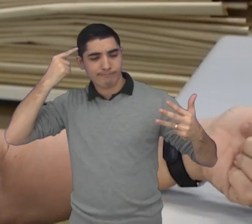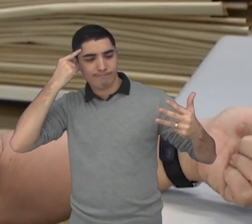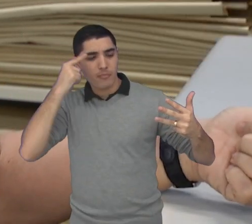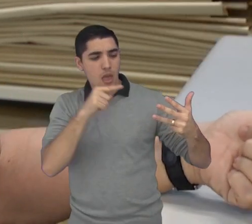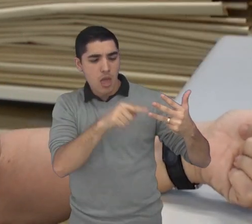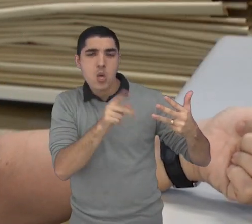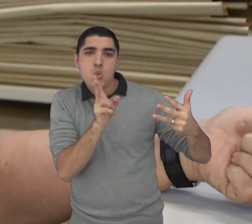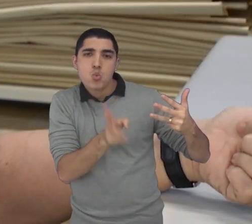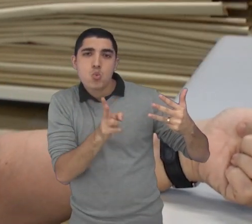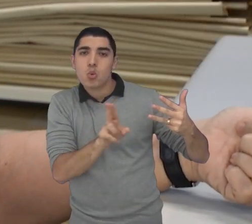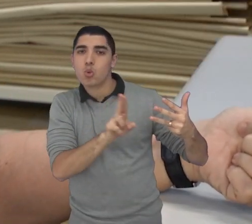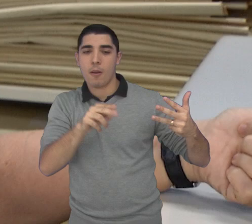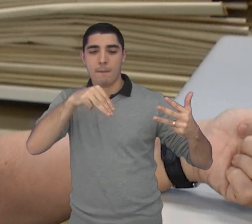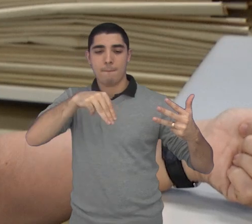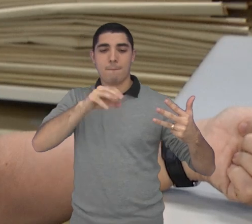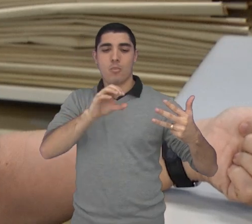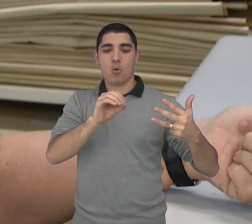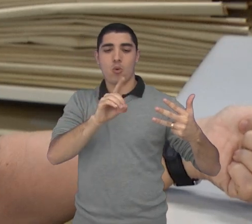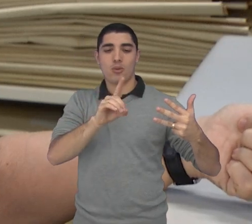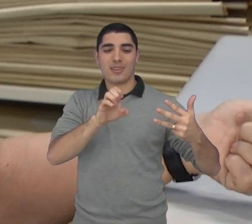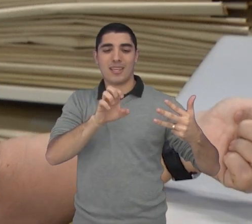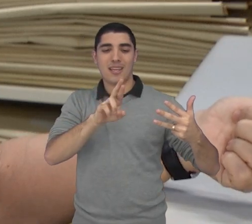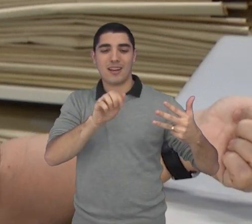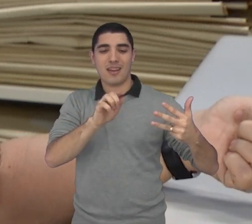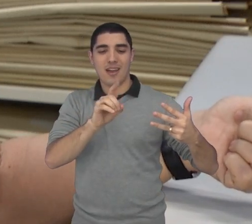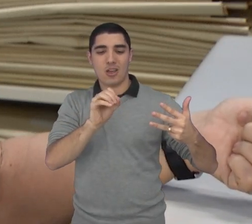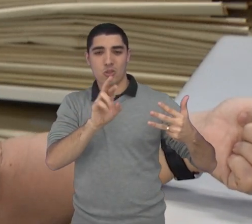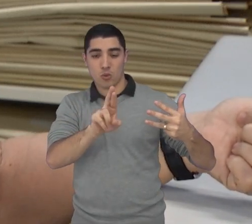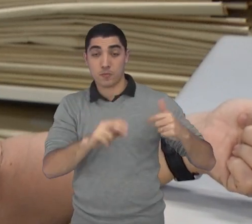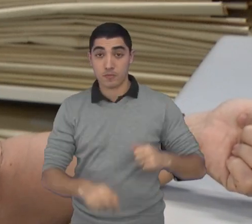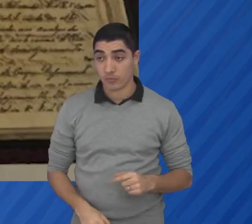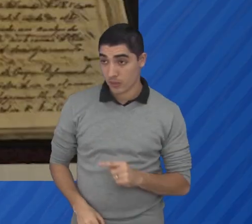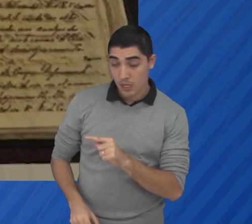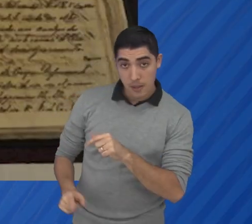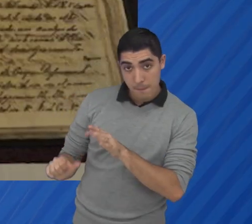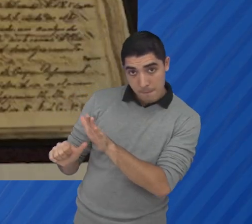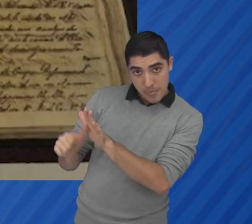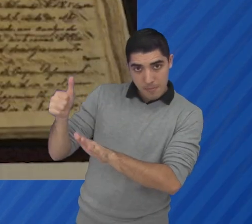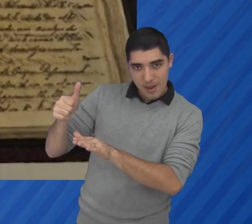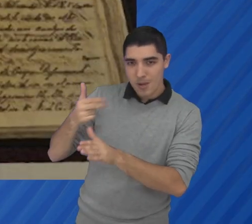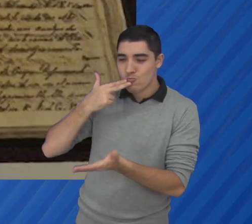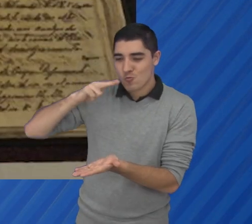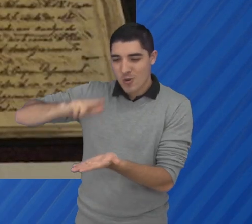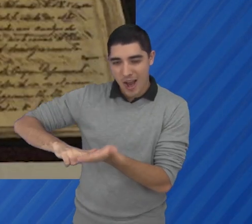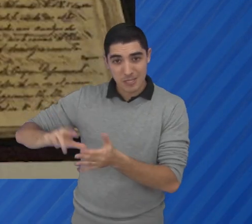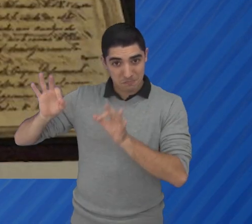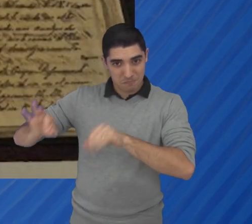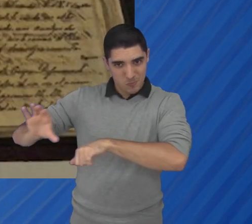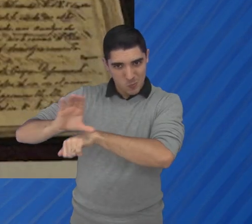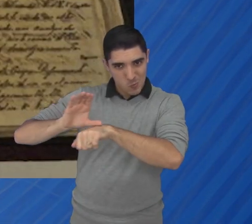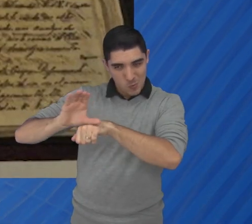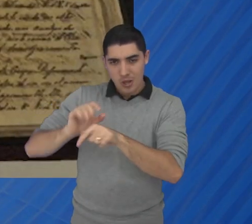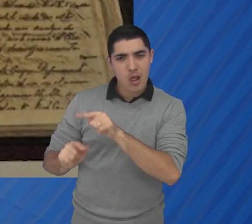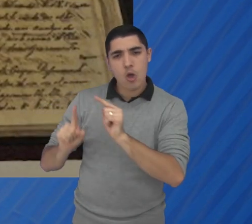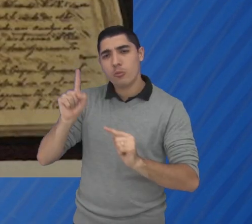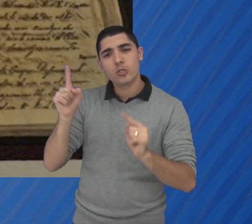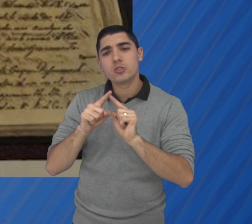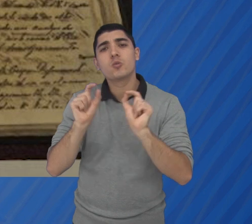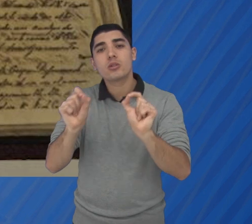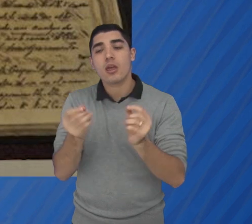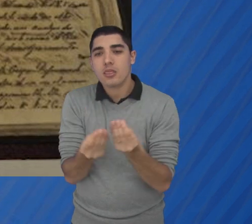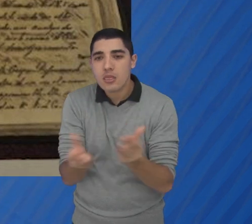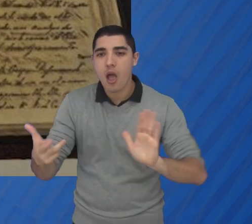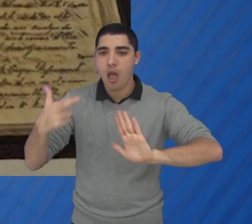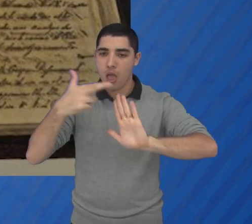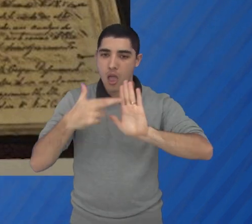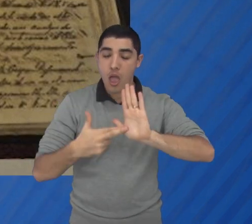Pedro fez questão da manutenção, que foi o poder moderador. A primeira Carta Constitucional tinha como objetivo